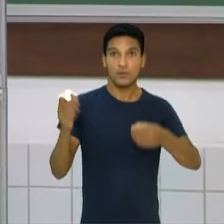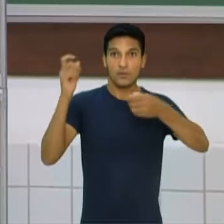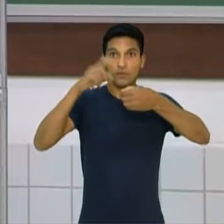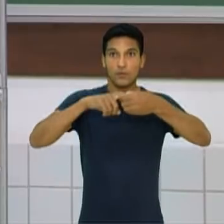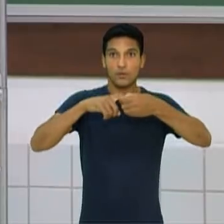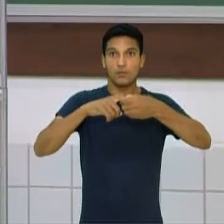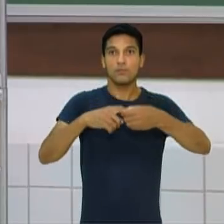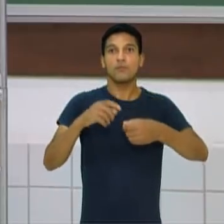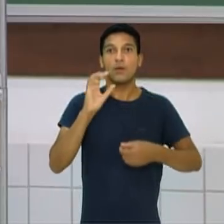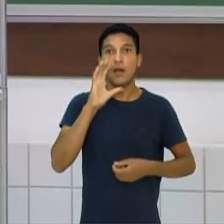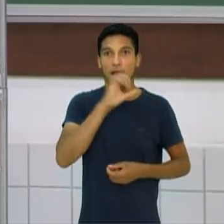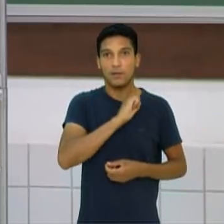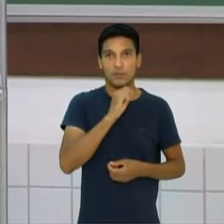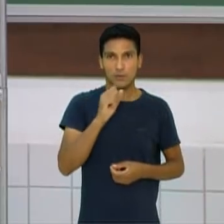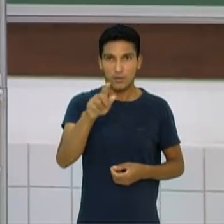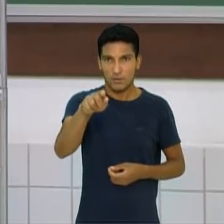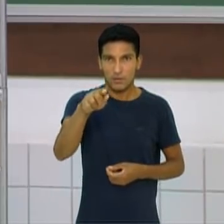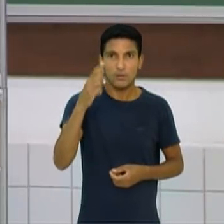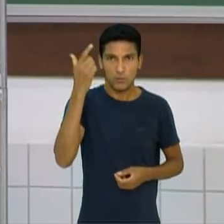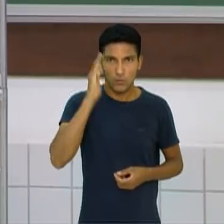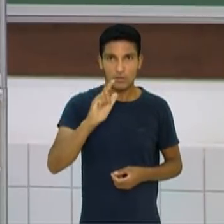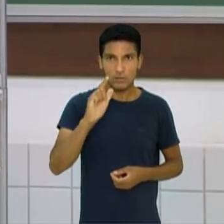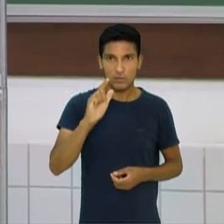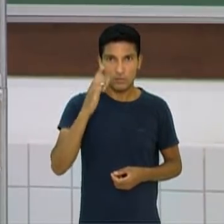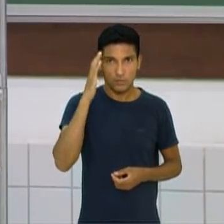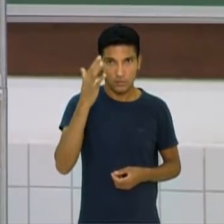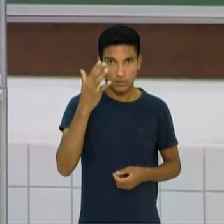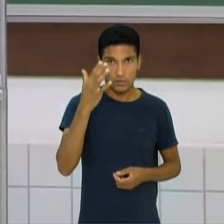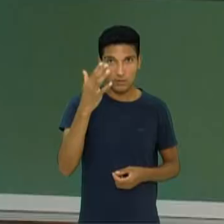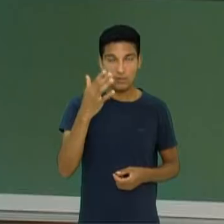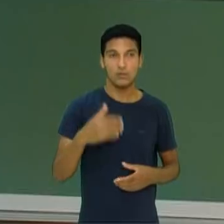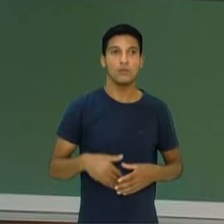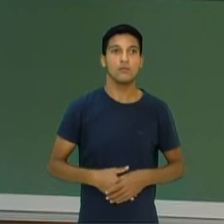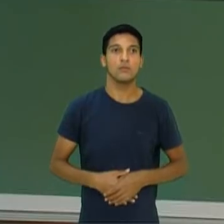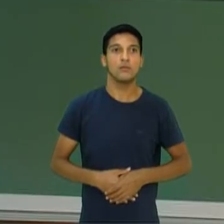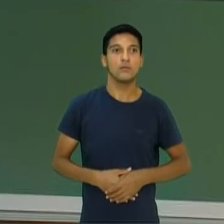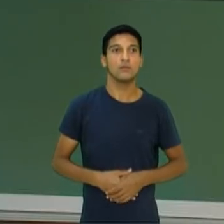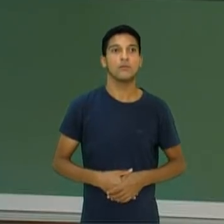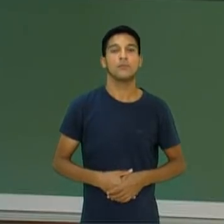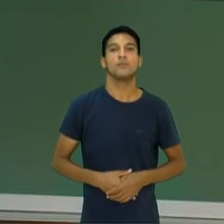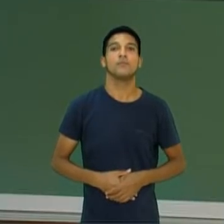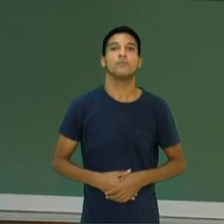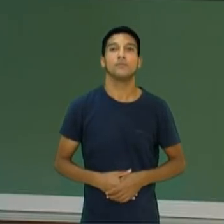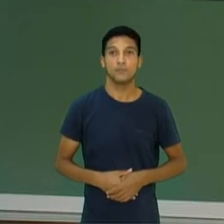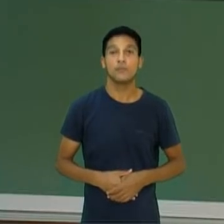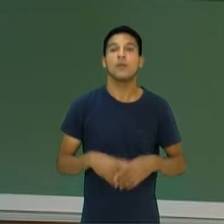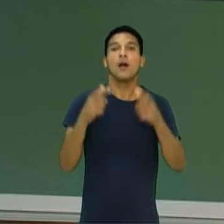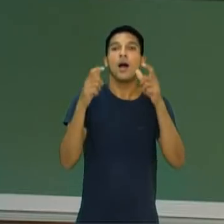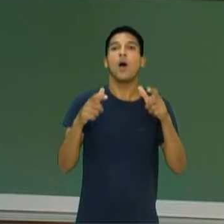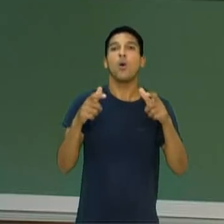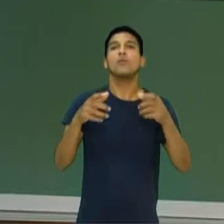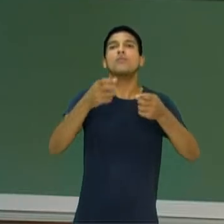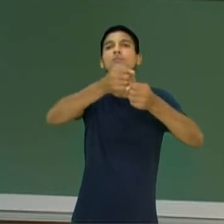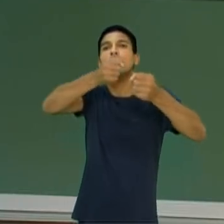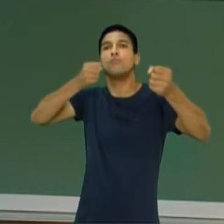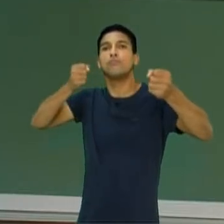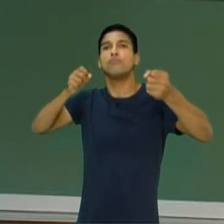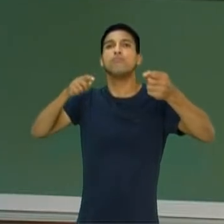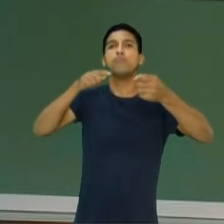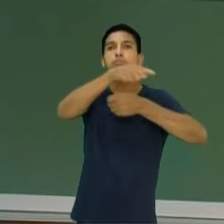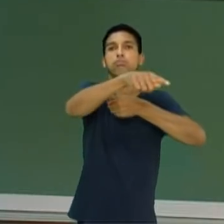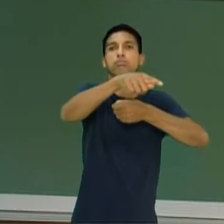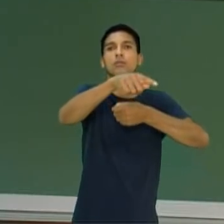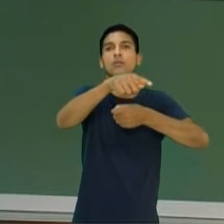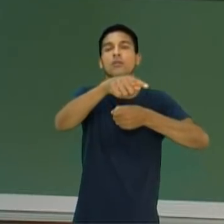Voltamos, foi bem rápido. Você conseguiu resolver? Vamos corrigir então? Onde são realizadas as provas do tiro com arco? São